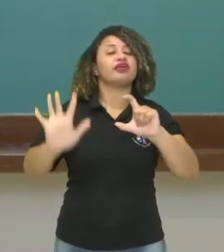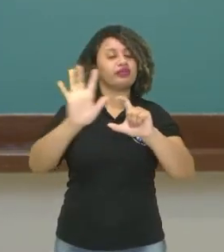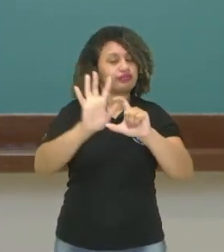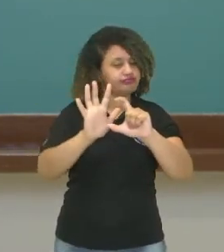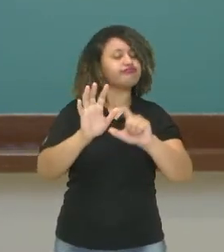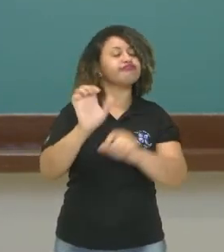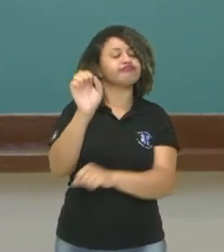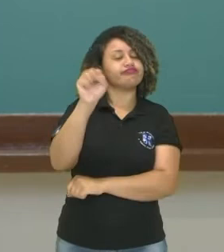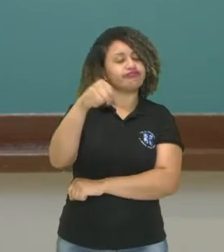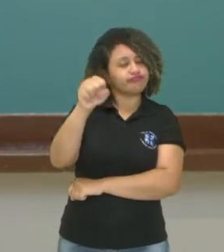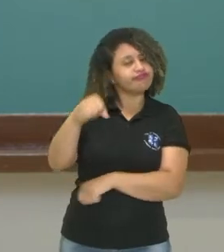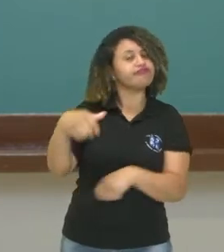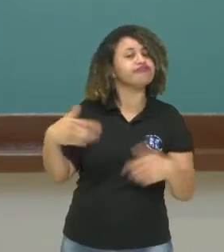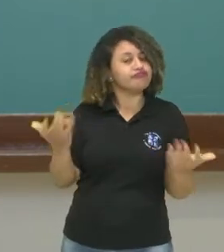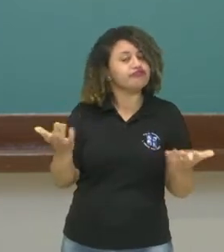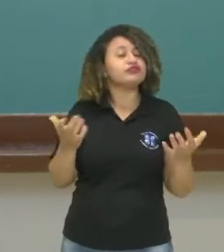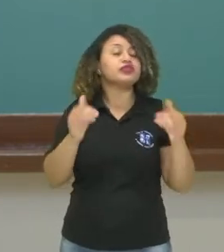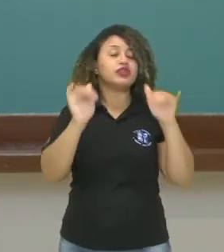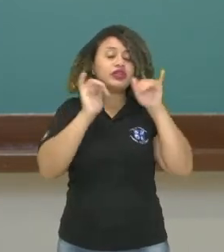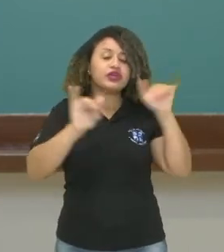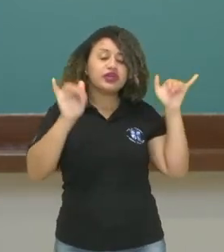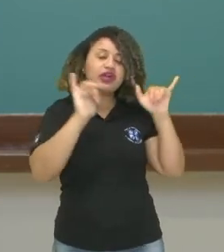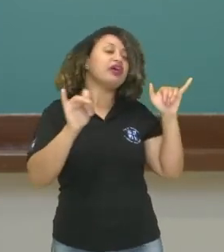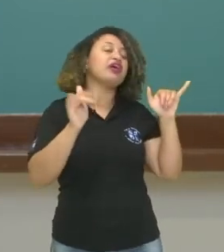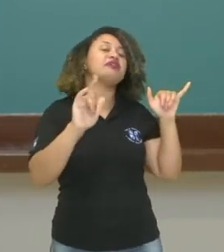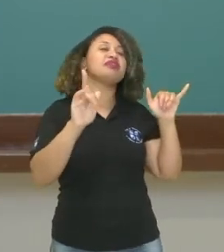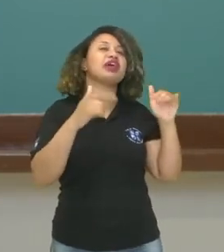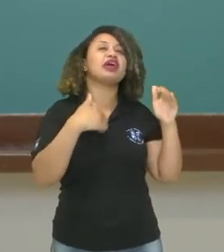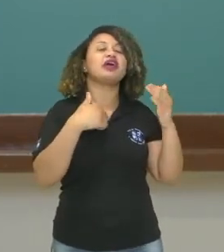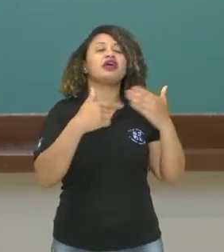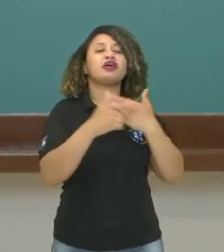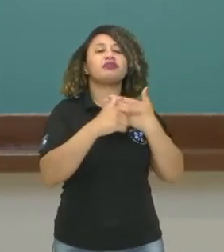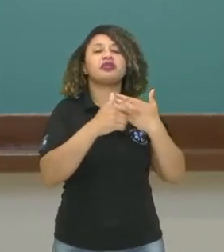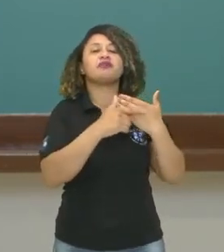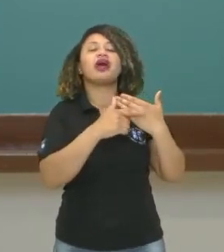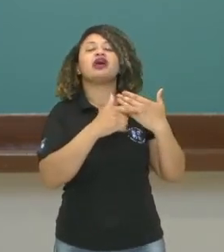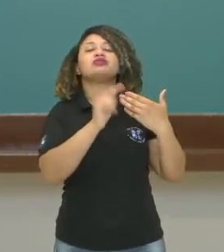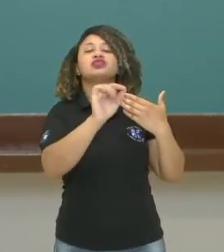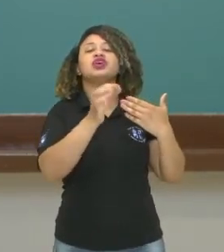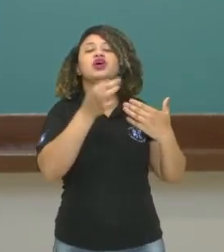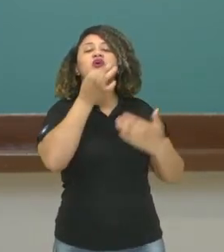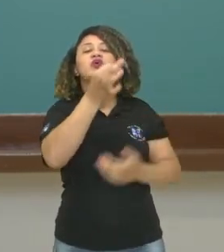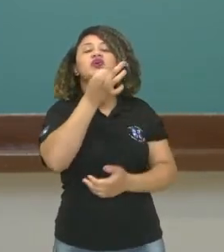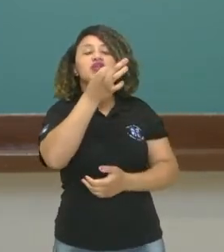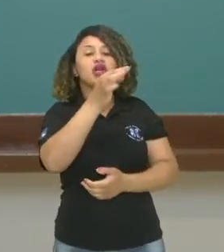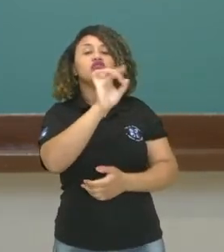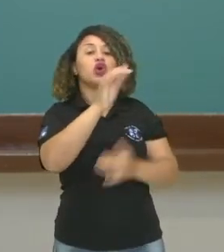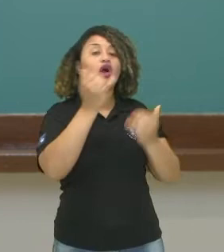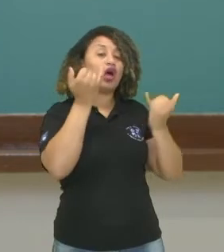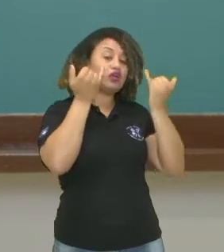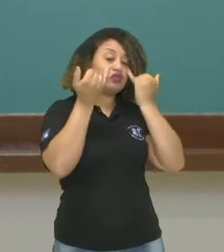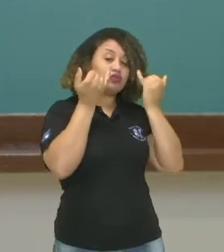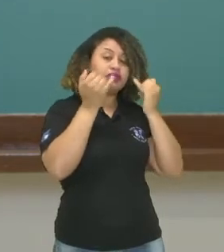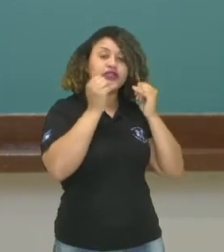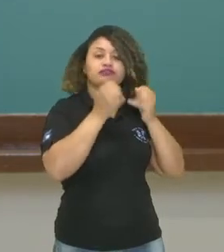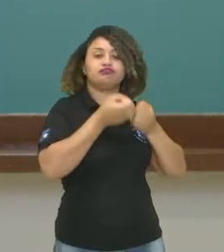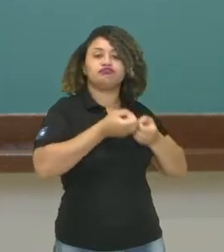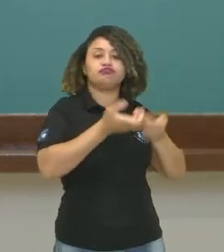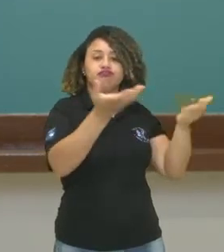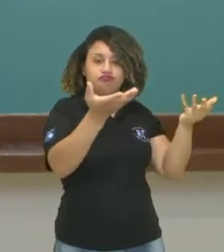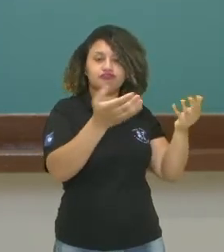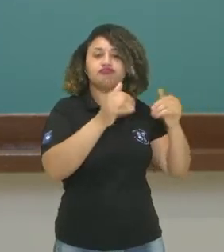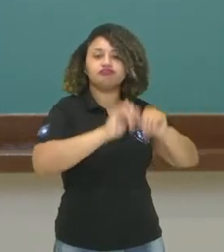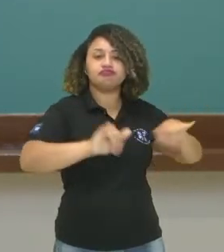mesmo. Então, a notícia ela não tem o papel de avaliar, de opinar, e sim apenas de informar. Já a charge